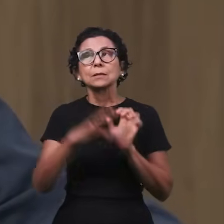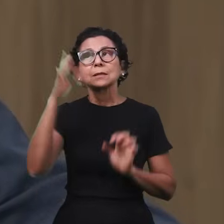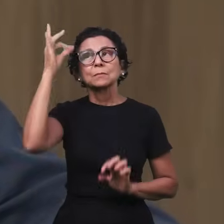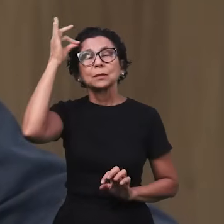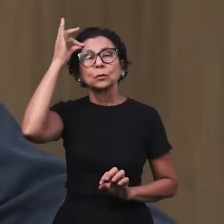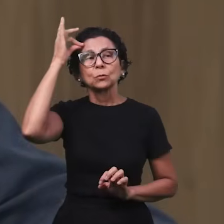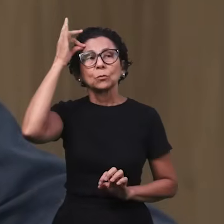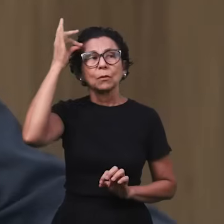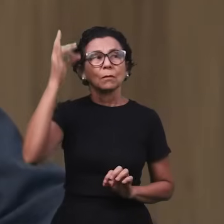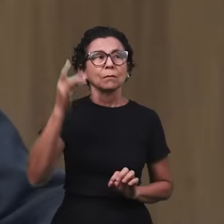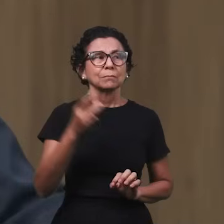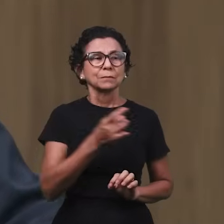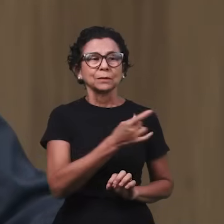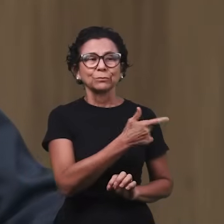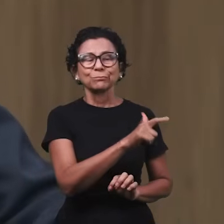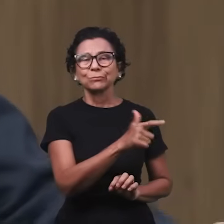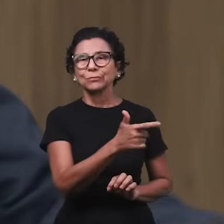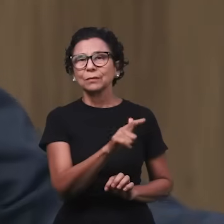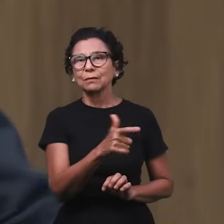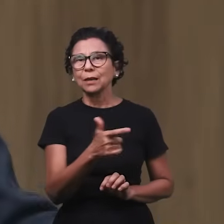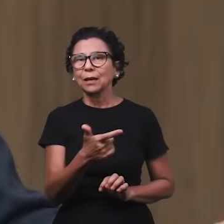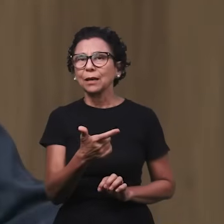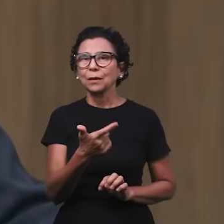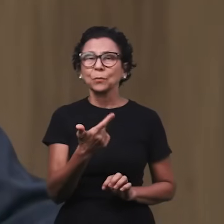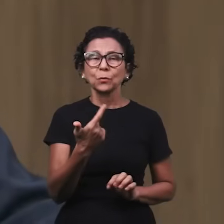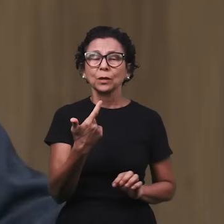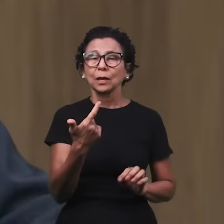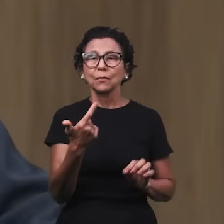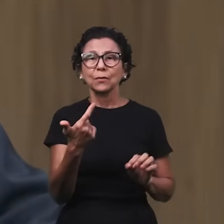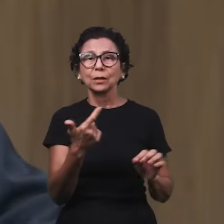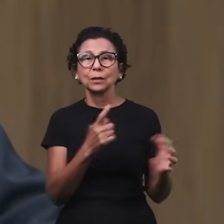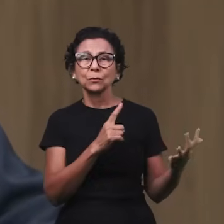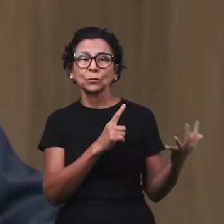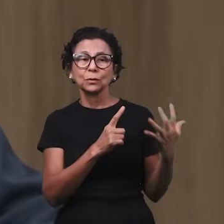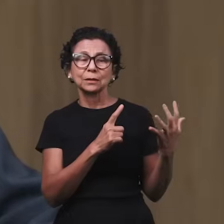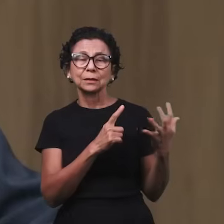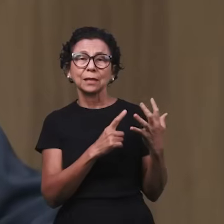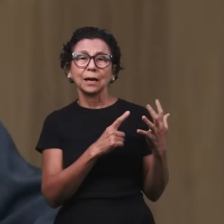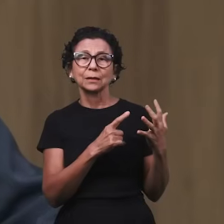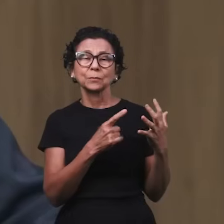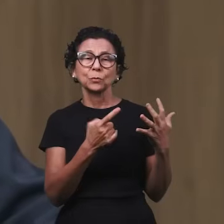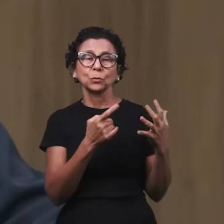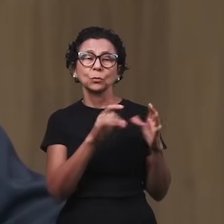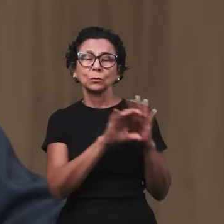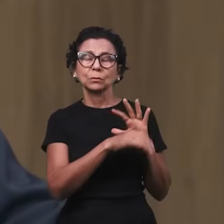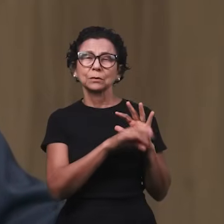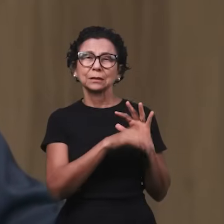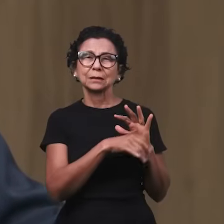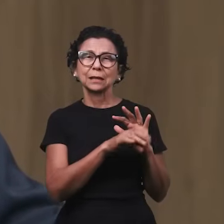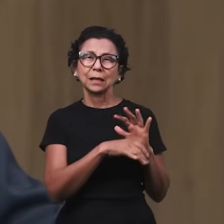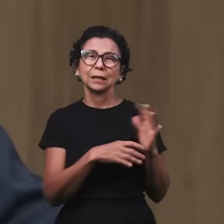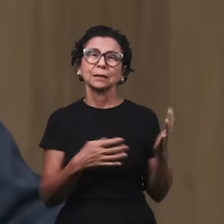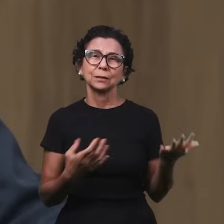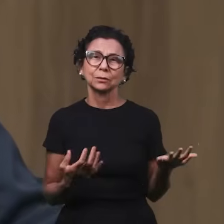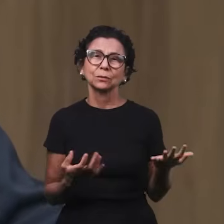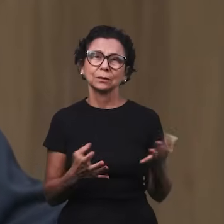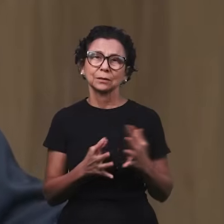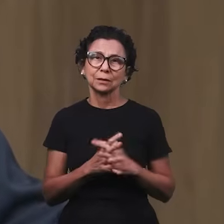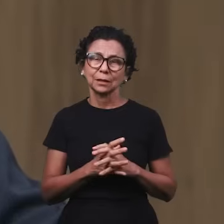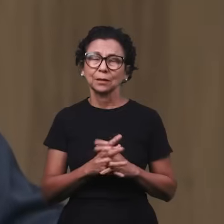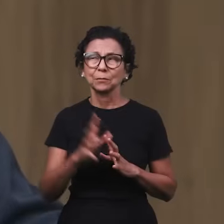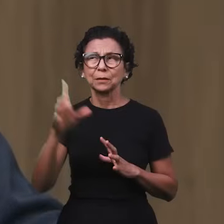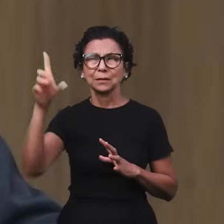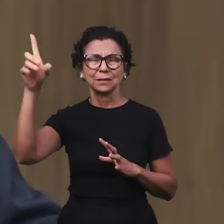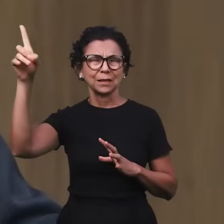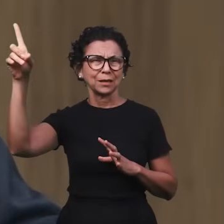para elas por causa desses conceitos relativistas, né? Mas a palavra de Deus nos diz assim que Ele não é Deus